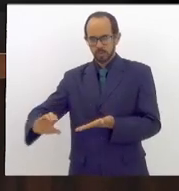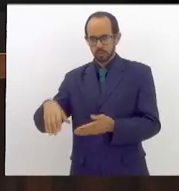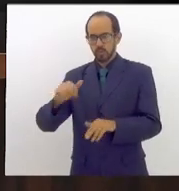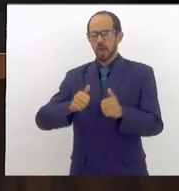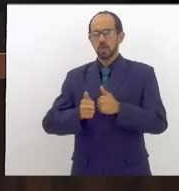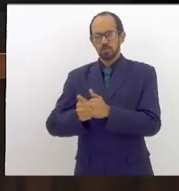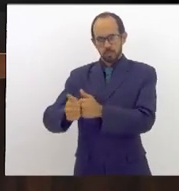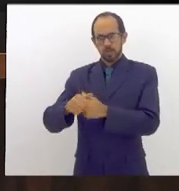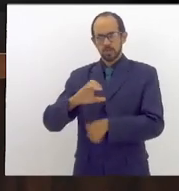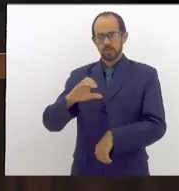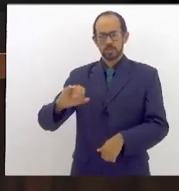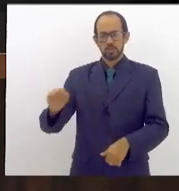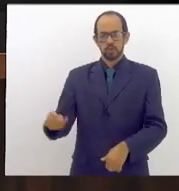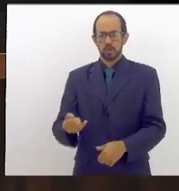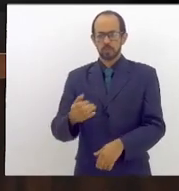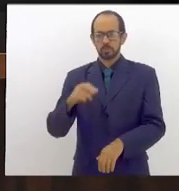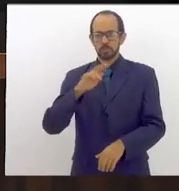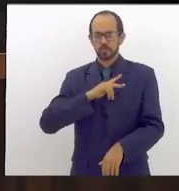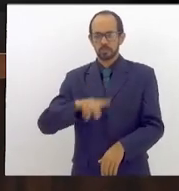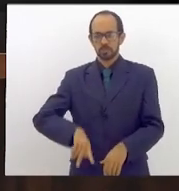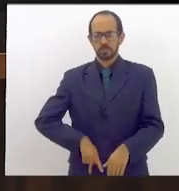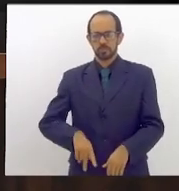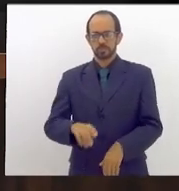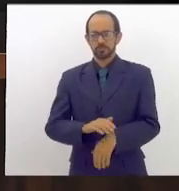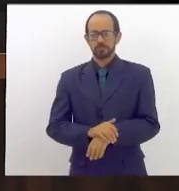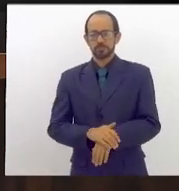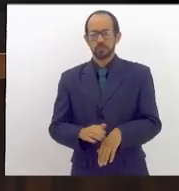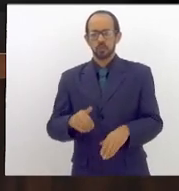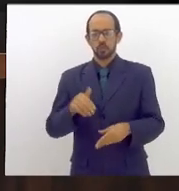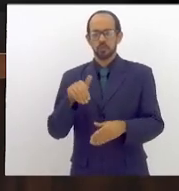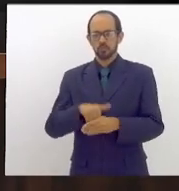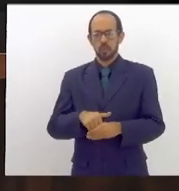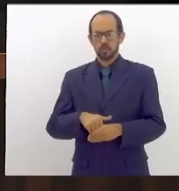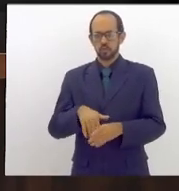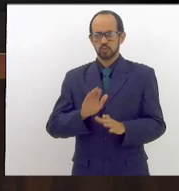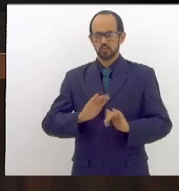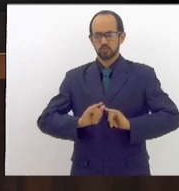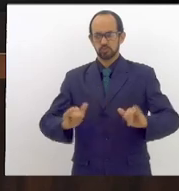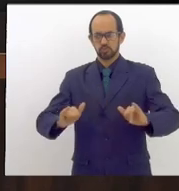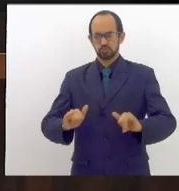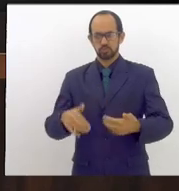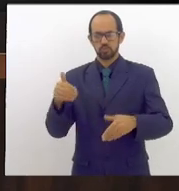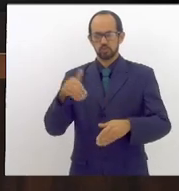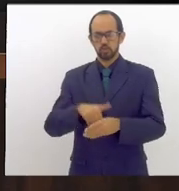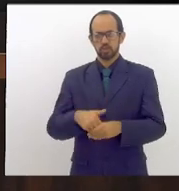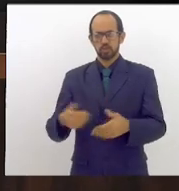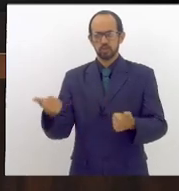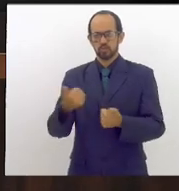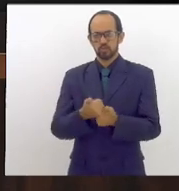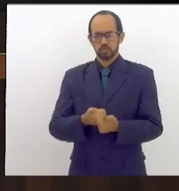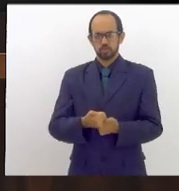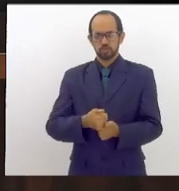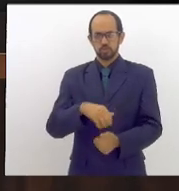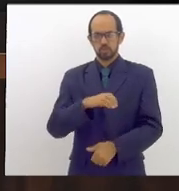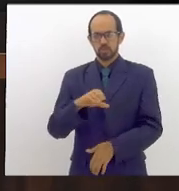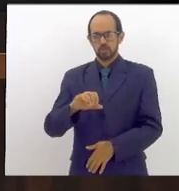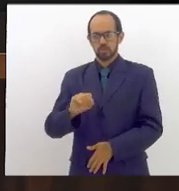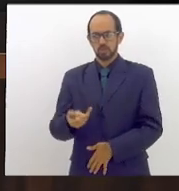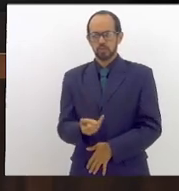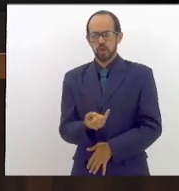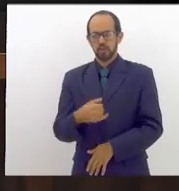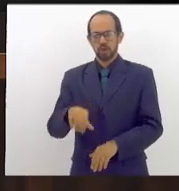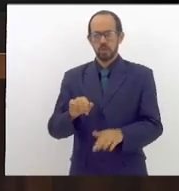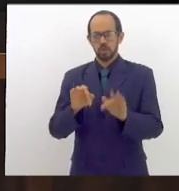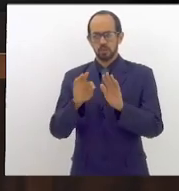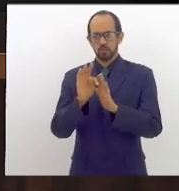do senhor presidente com os pareceres emitidos em votação substantivo da ccj com forma final